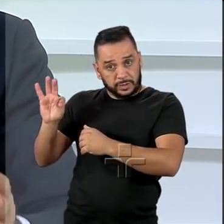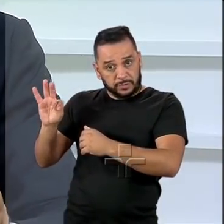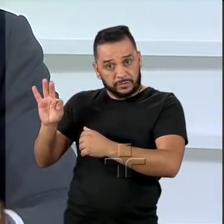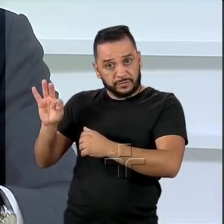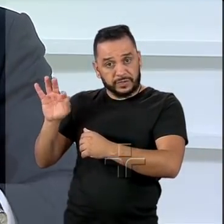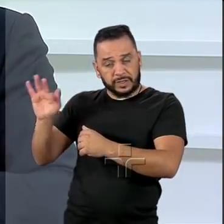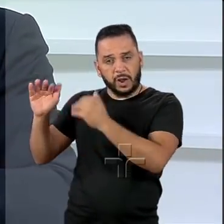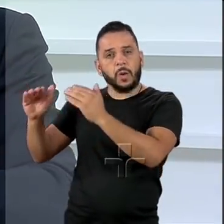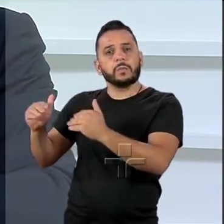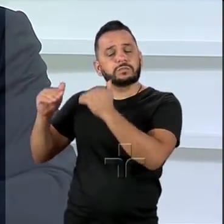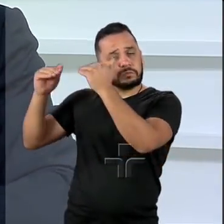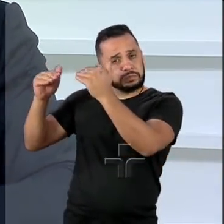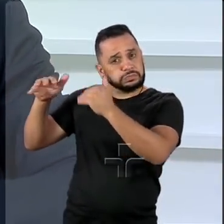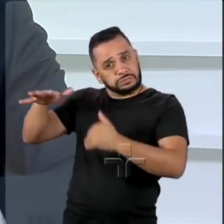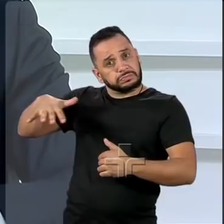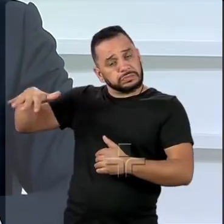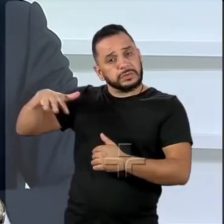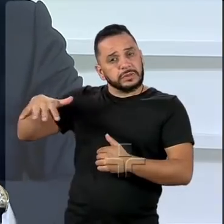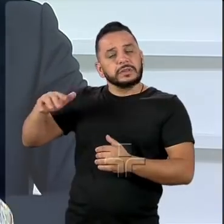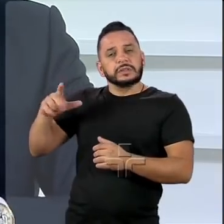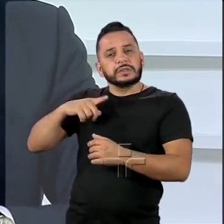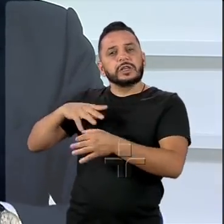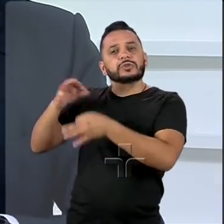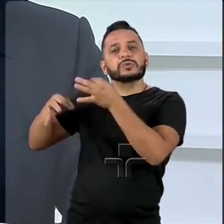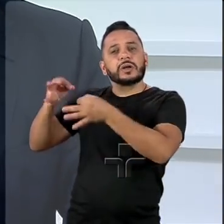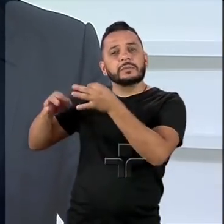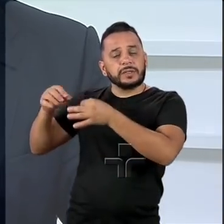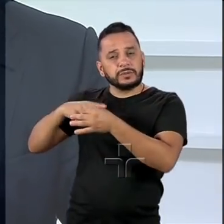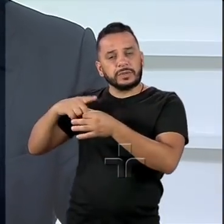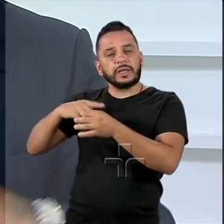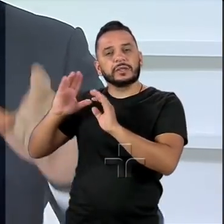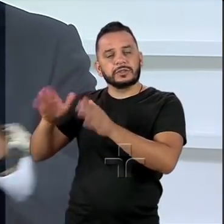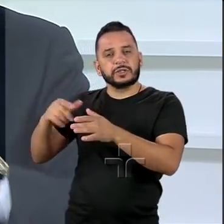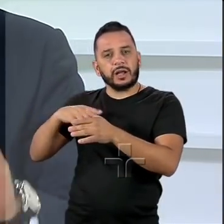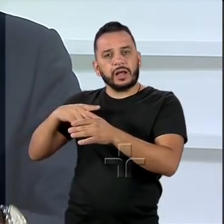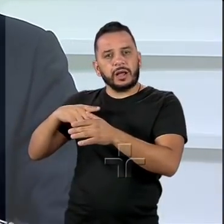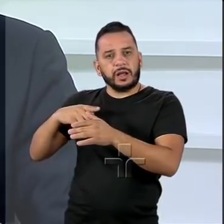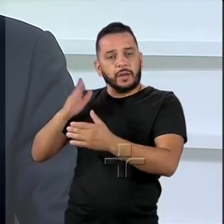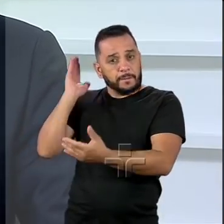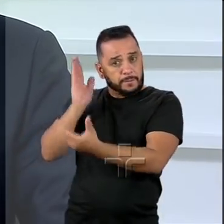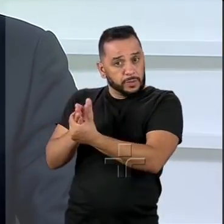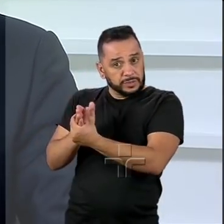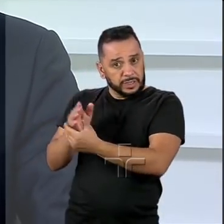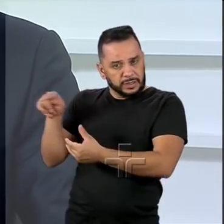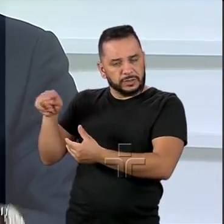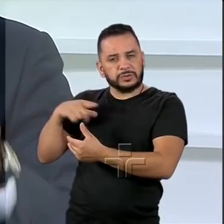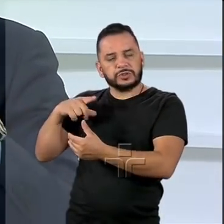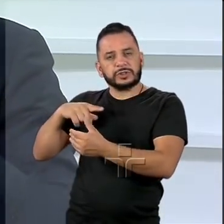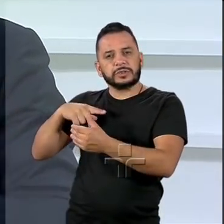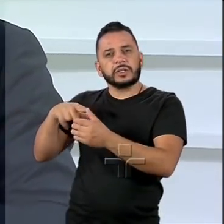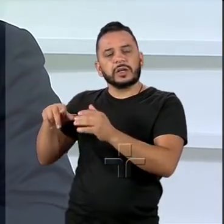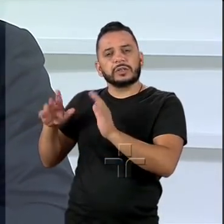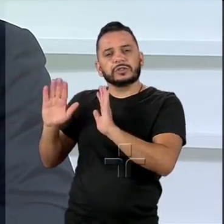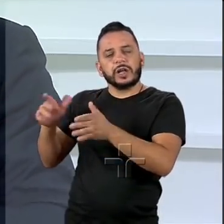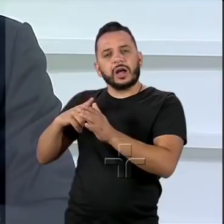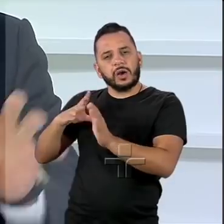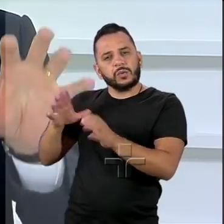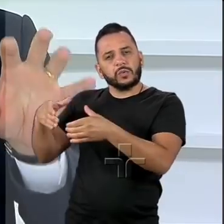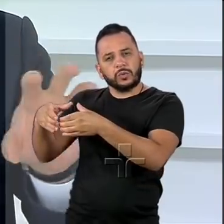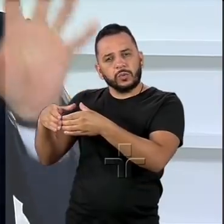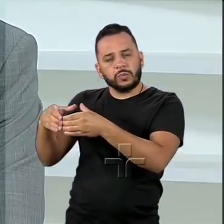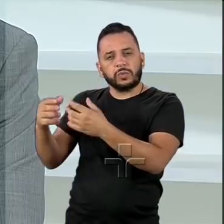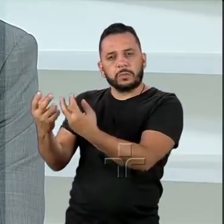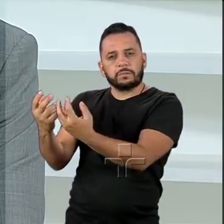um ambiente onde o tribunal tinha uma reserva de plenário, não era julgamento de turma, era reserva de